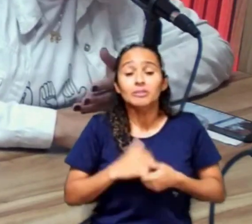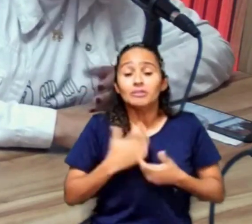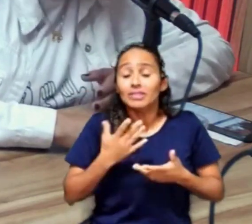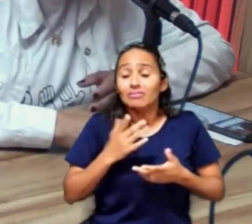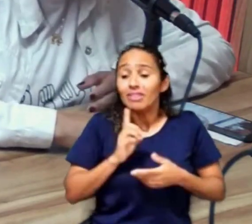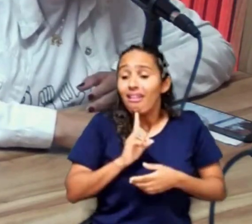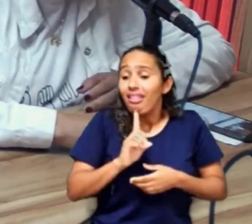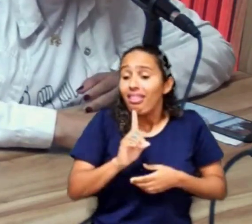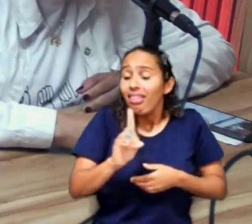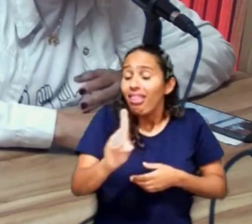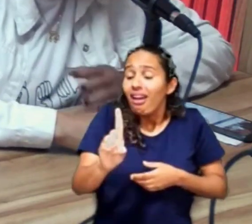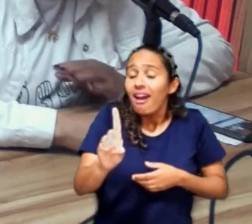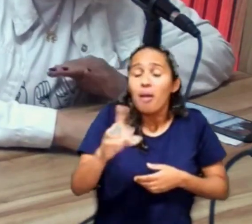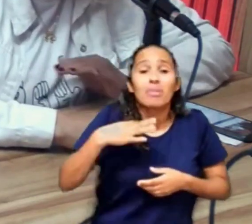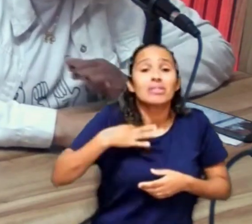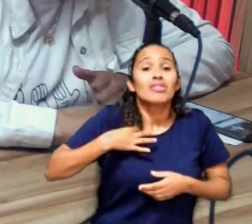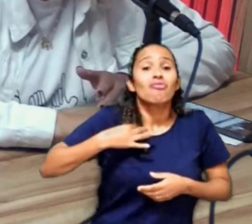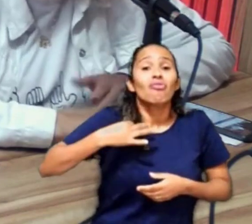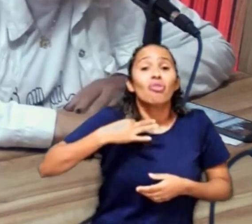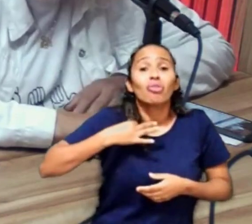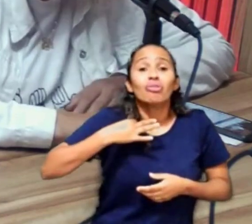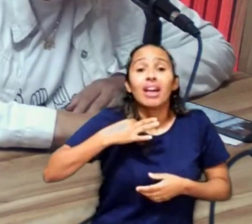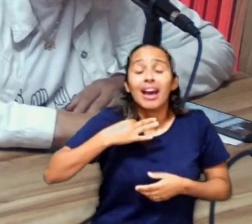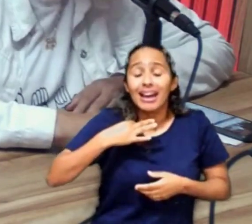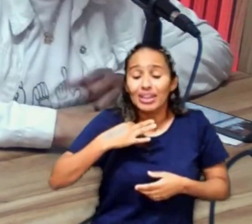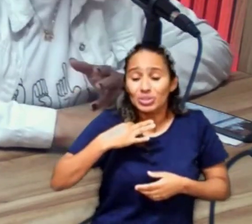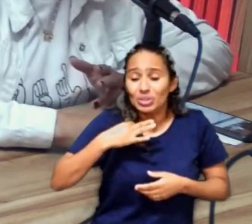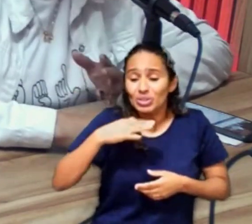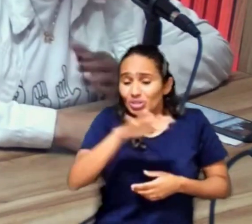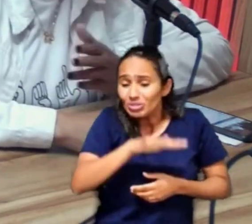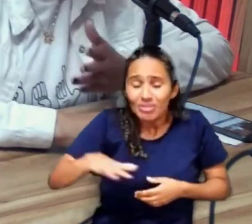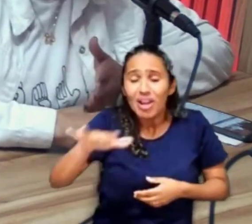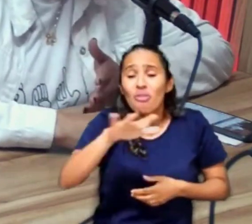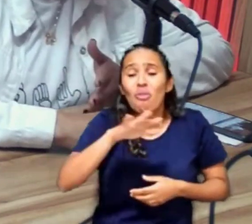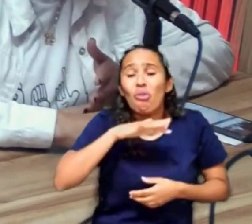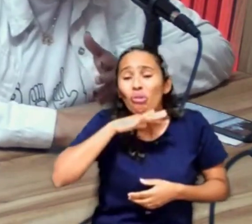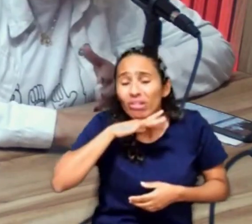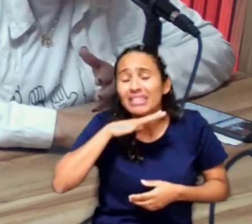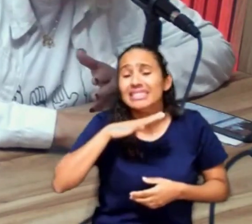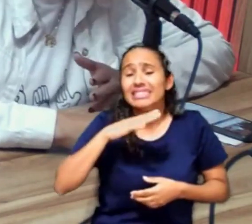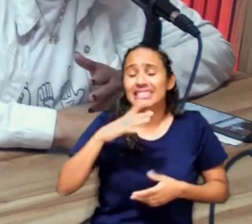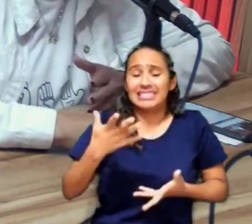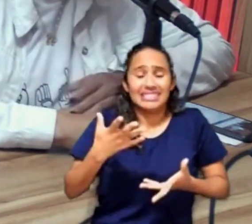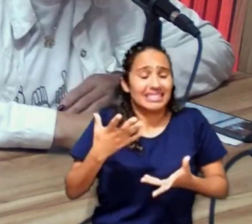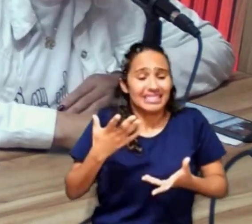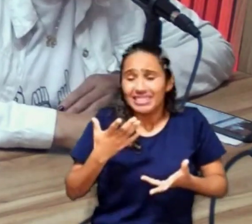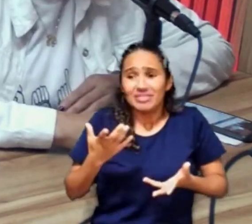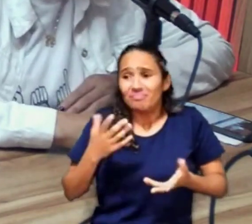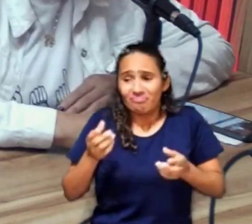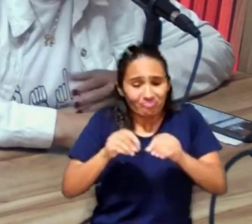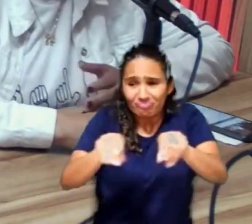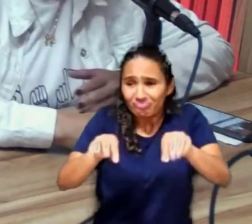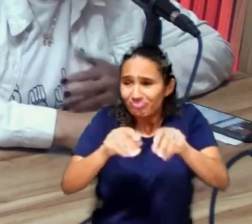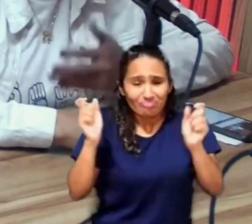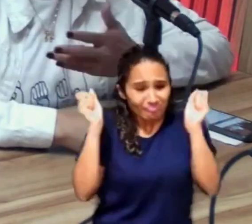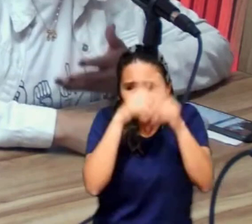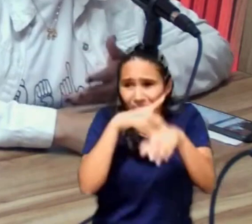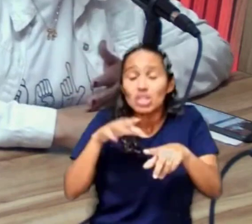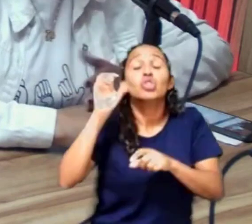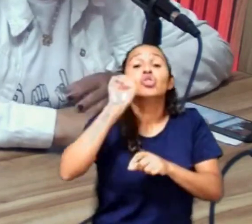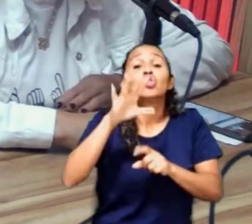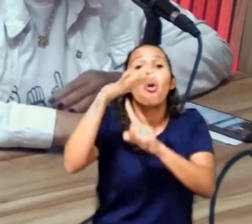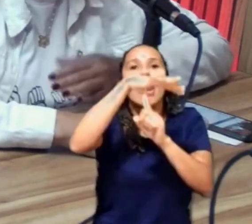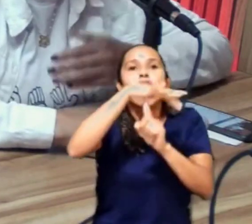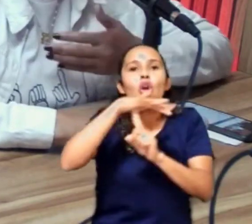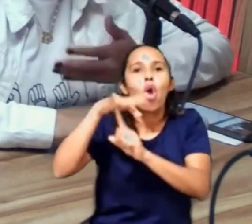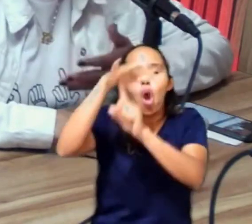do barro, sem condição nenhuma de chegar, onde só os helicópteros estavam baixando, e as pessoas fazendo aquela